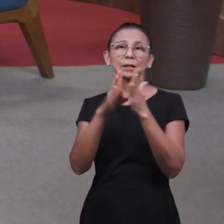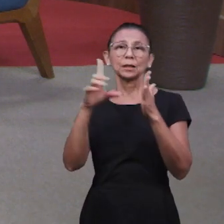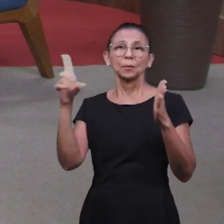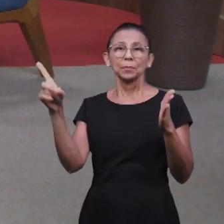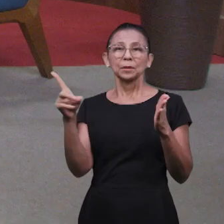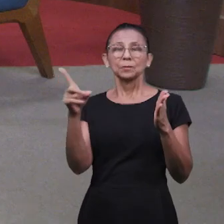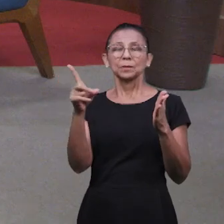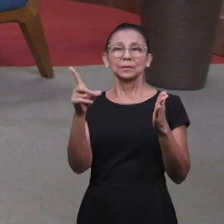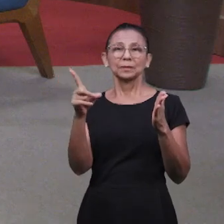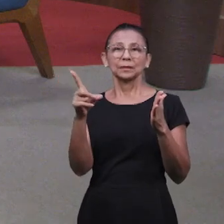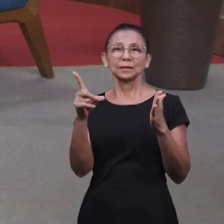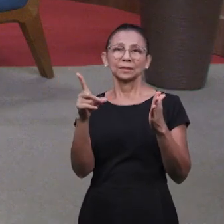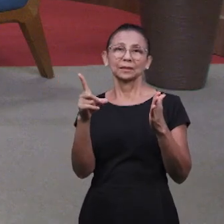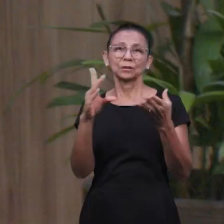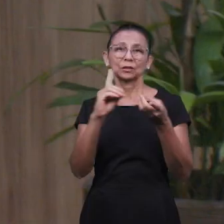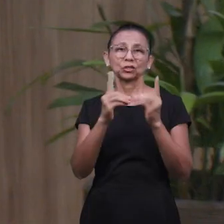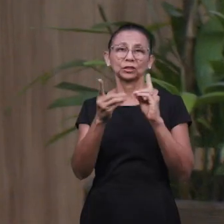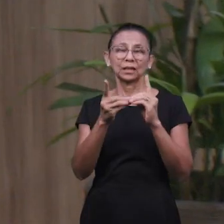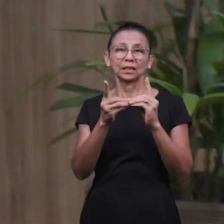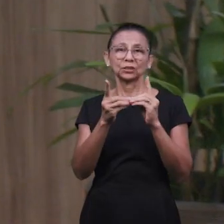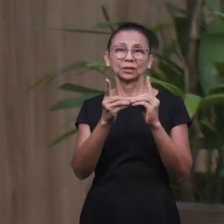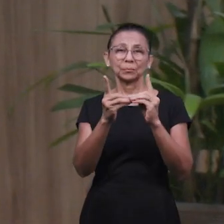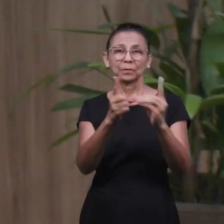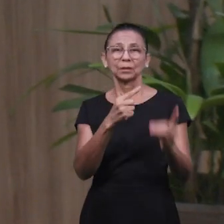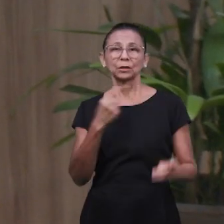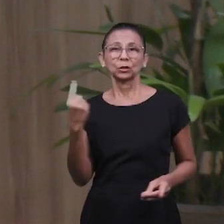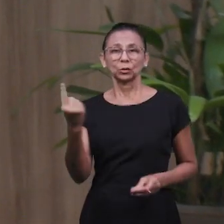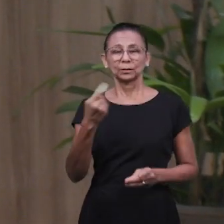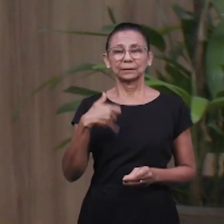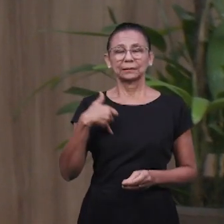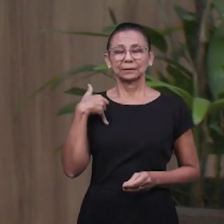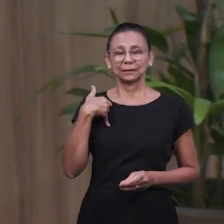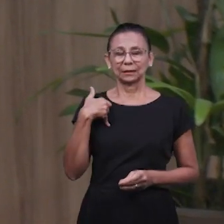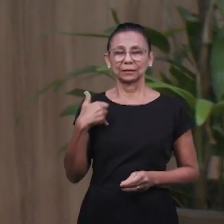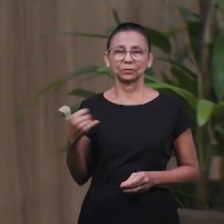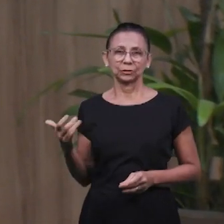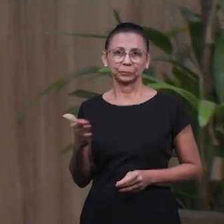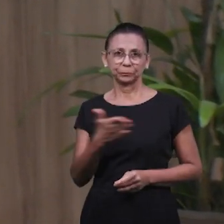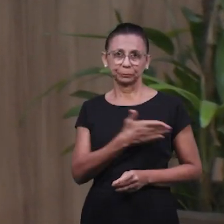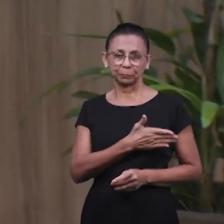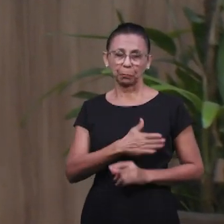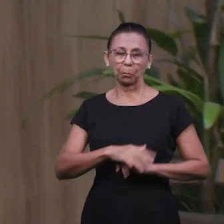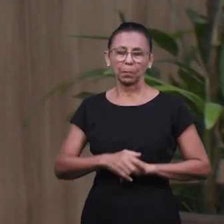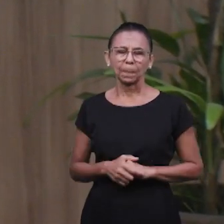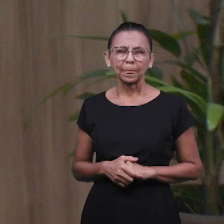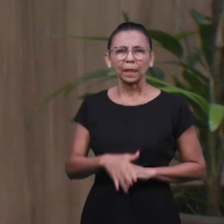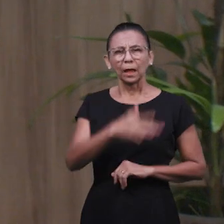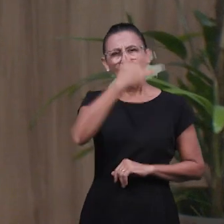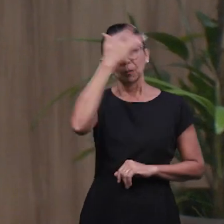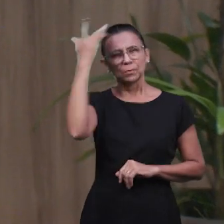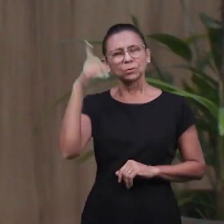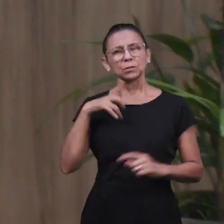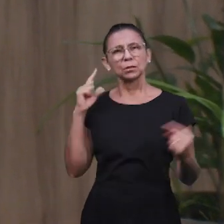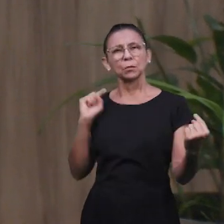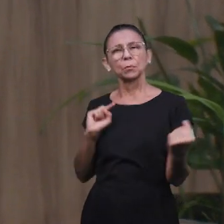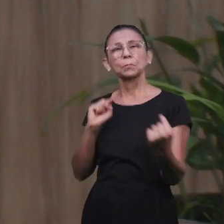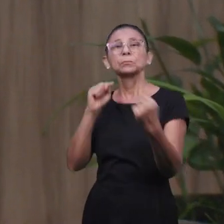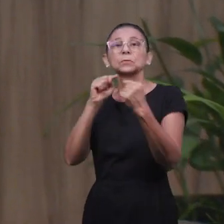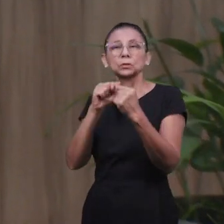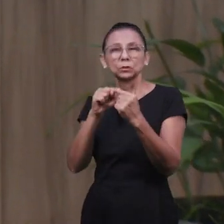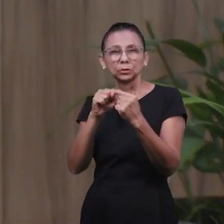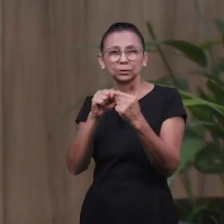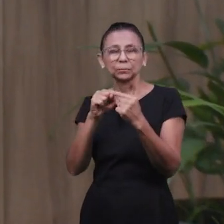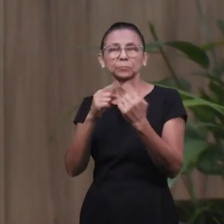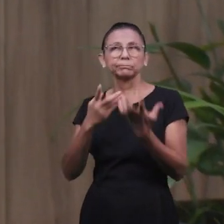para todas as idades. Quando o homem tem um propósito em sua vida, ele precisa